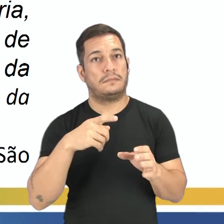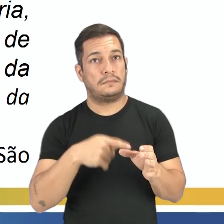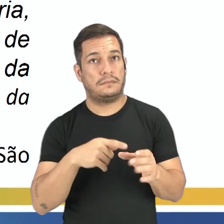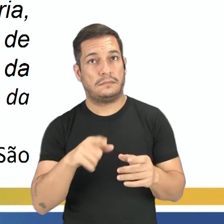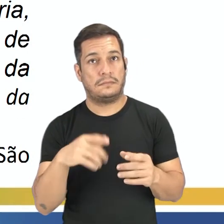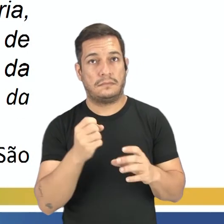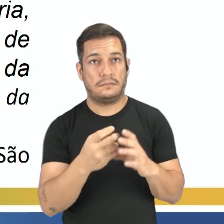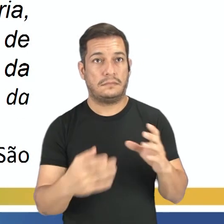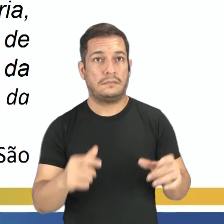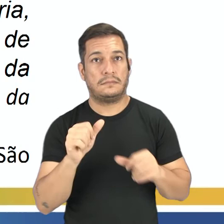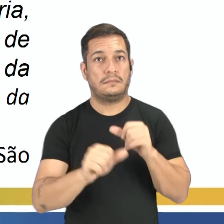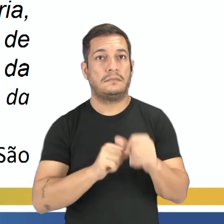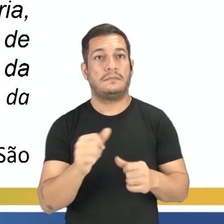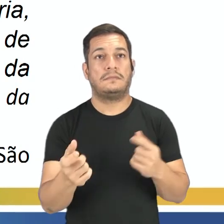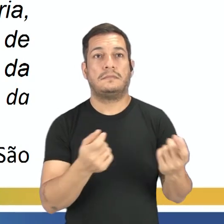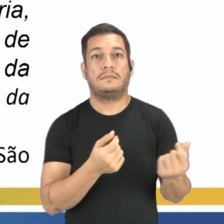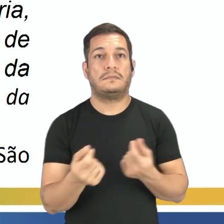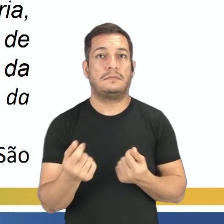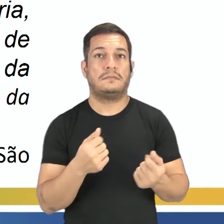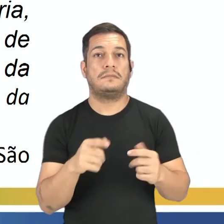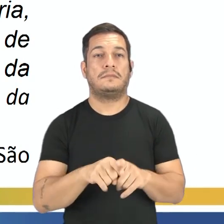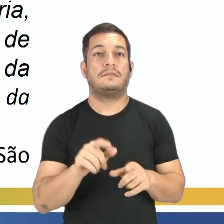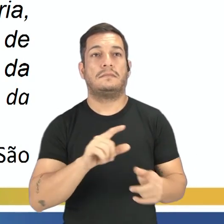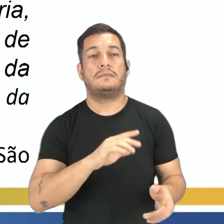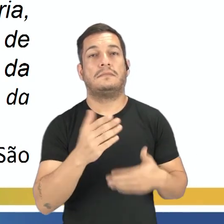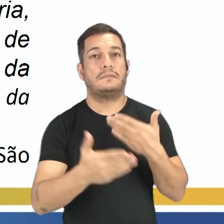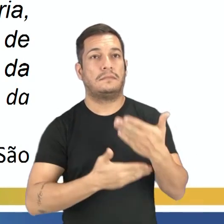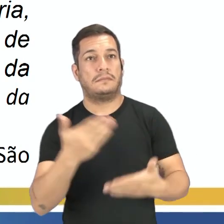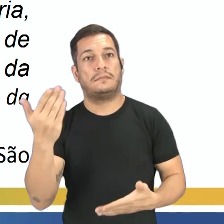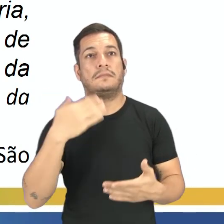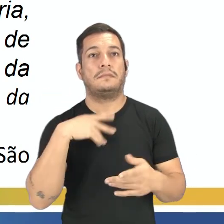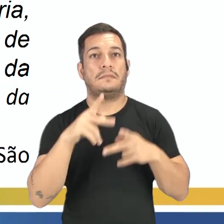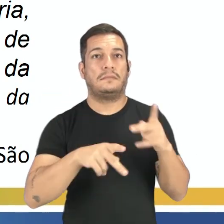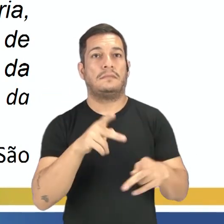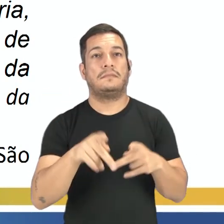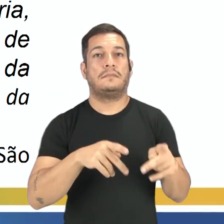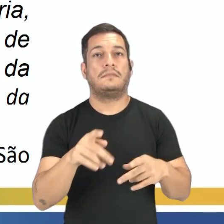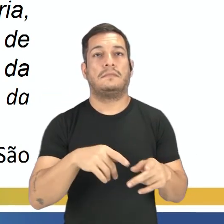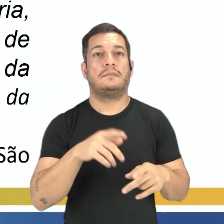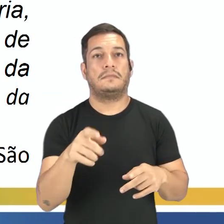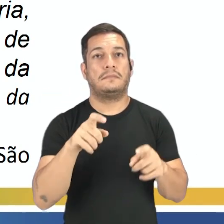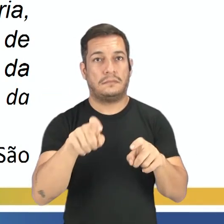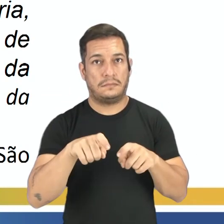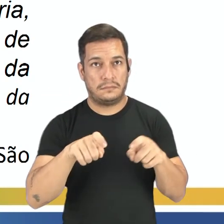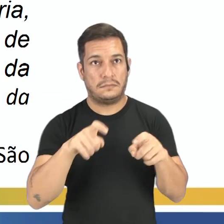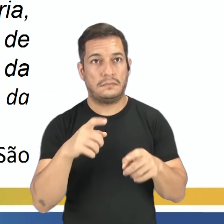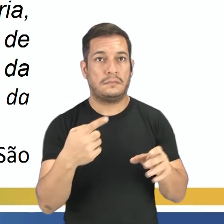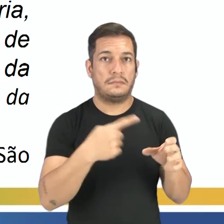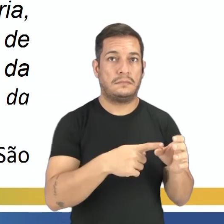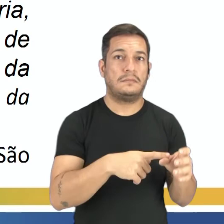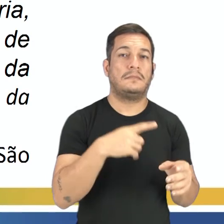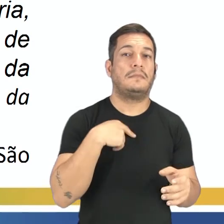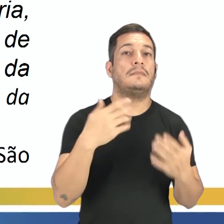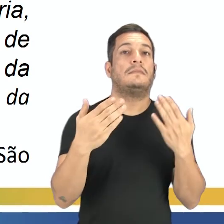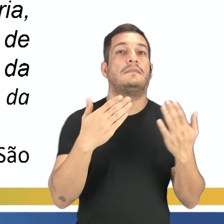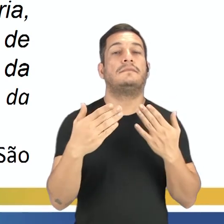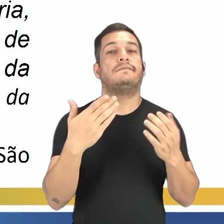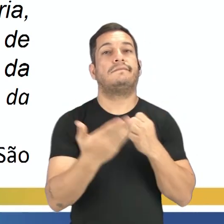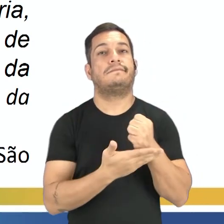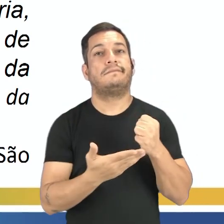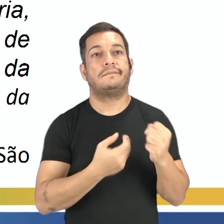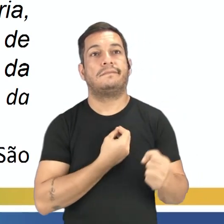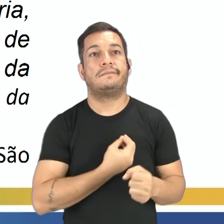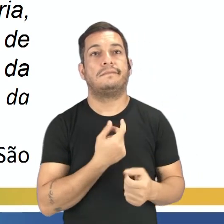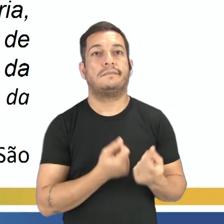da modernização econômica. A transferência da população do meio rural para o meio urbano acompanha a transição de um padrão de vida econômico apoiado